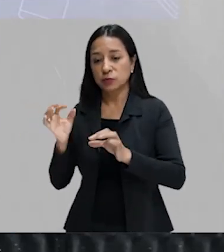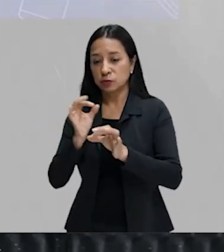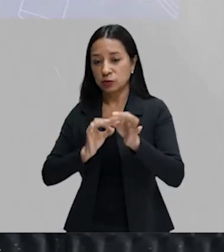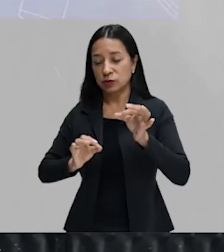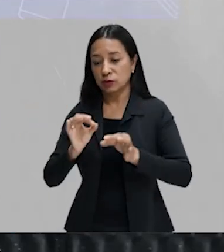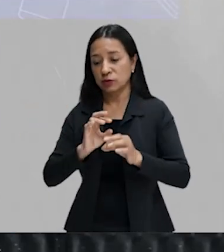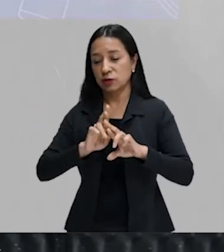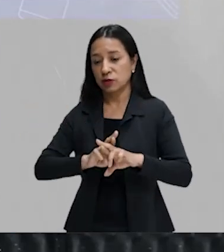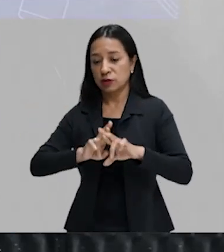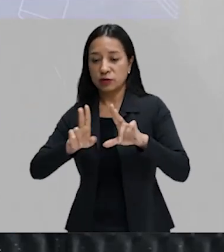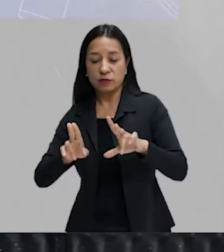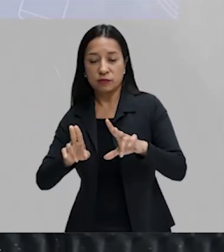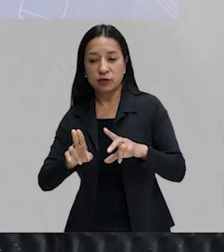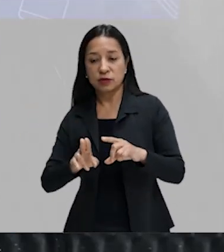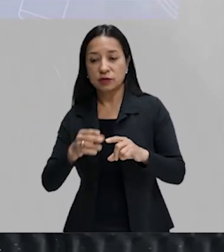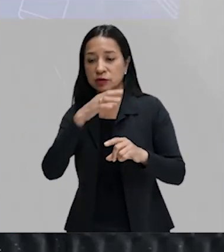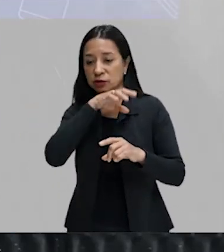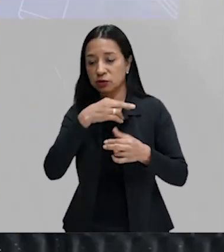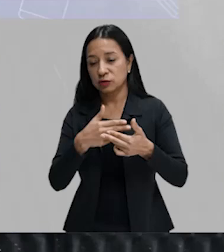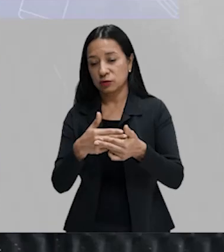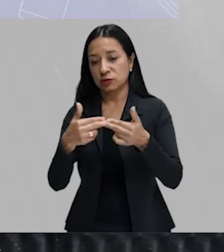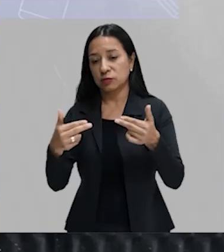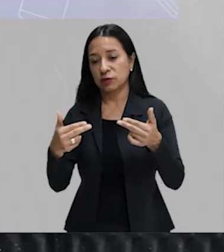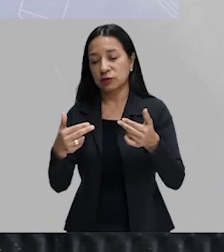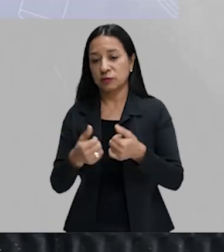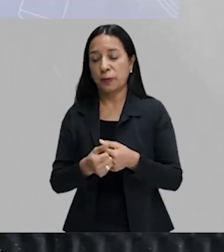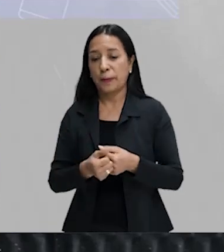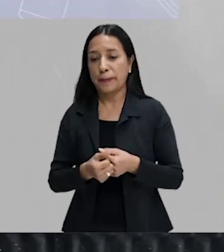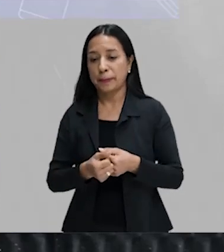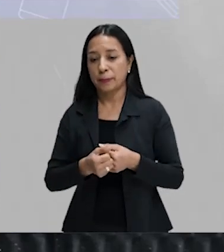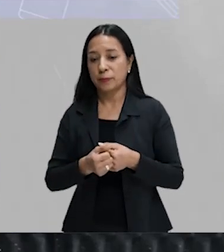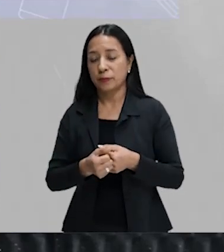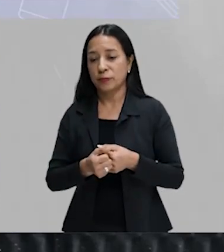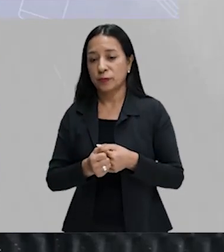diferença de animais enterocélicos e